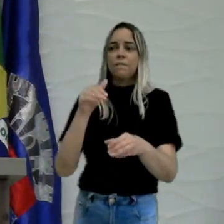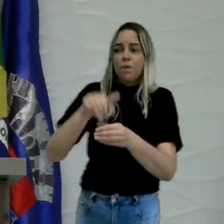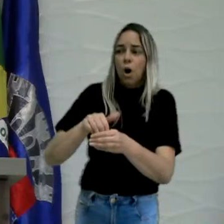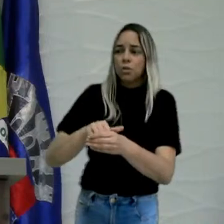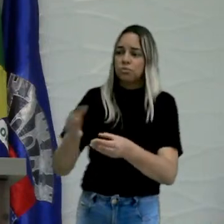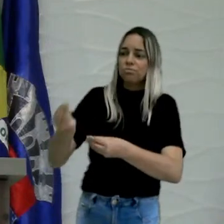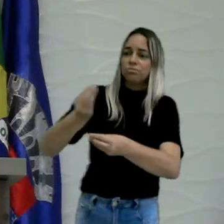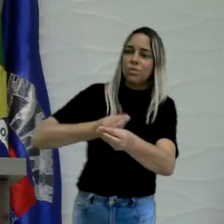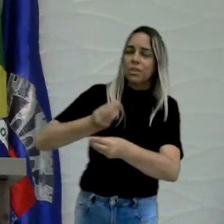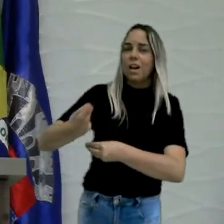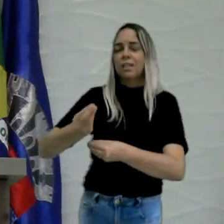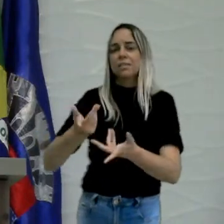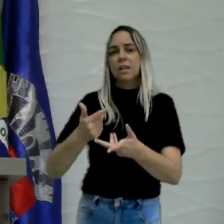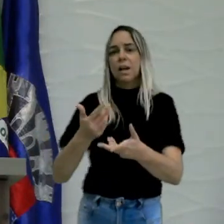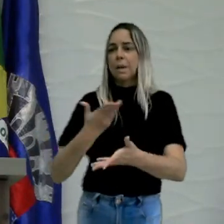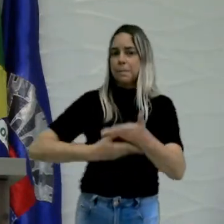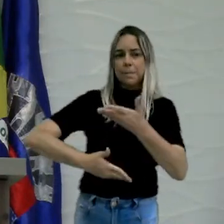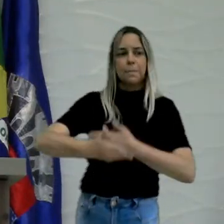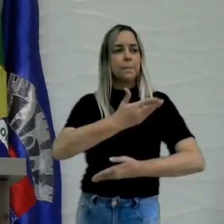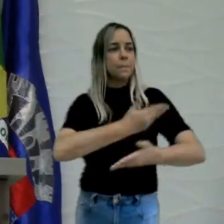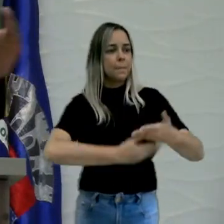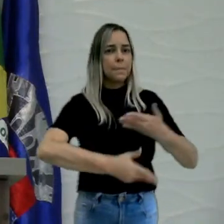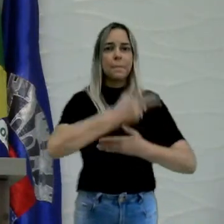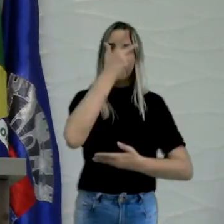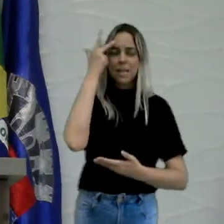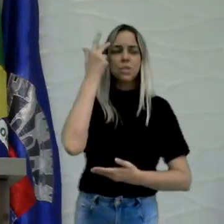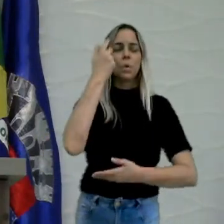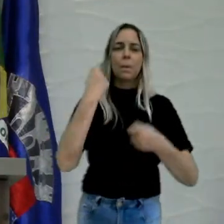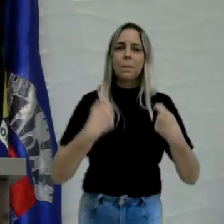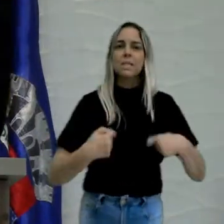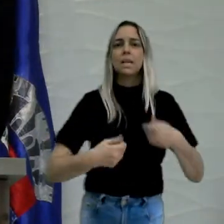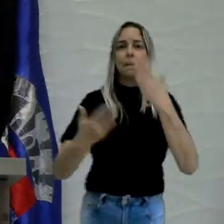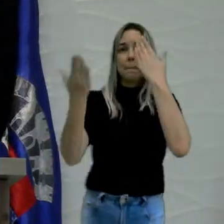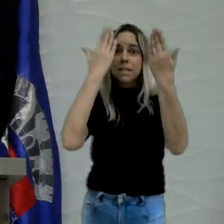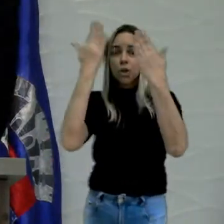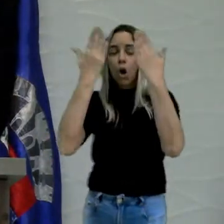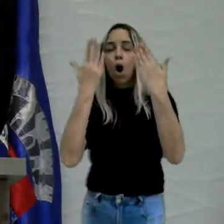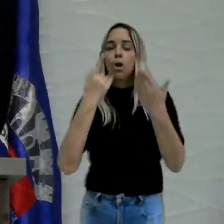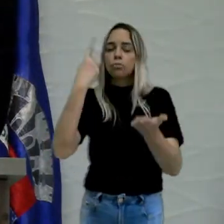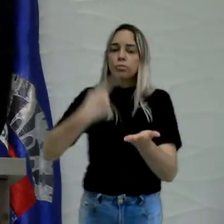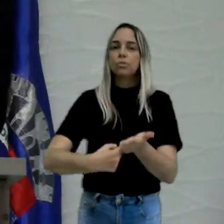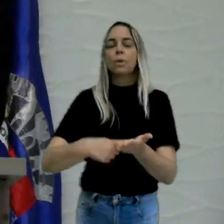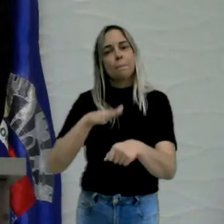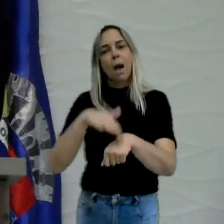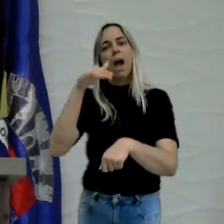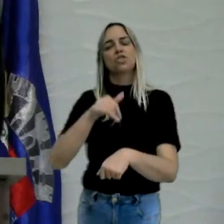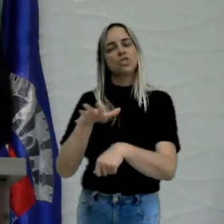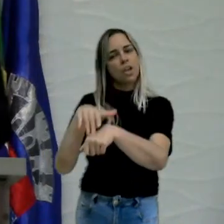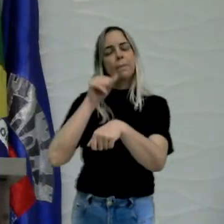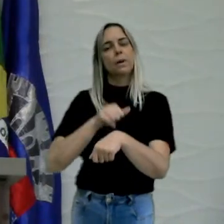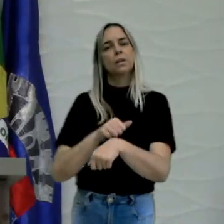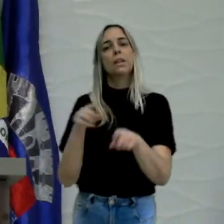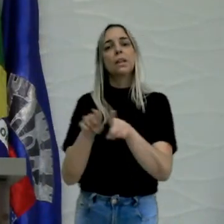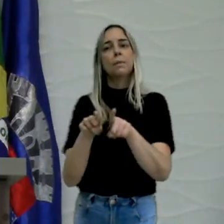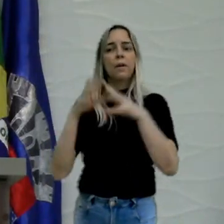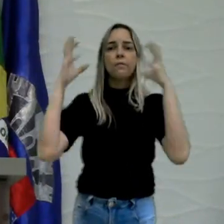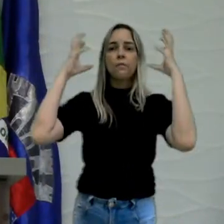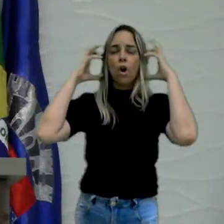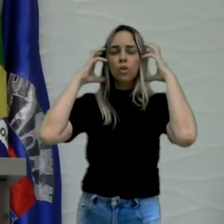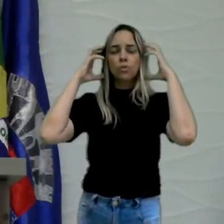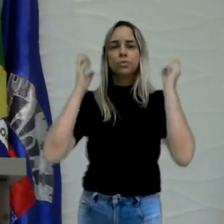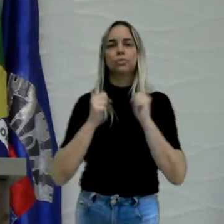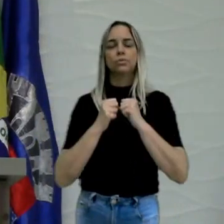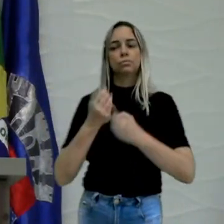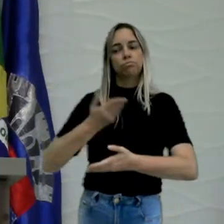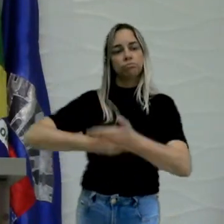contratar as pessoas para atender a nossa população. Contrate mais psicólogo, prefeito. Contrate mais fono para